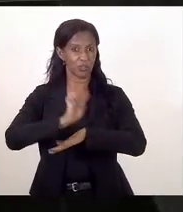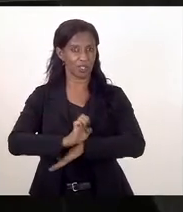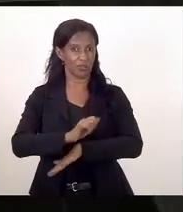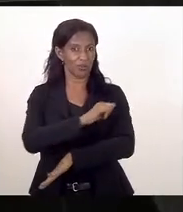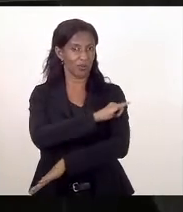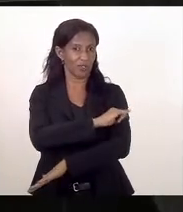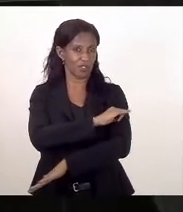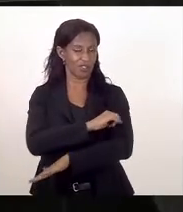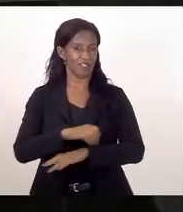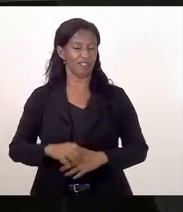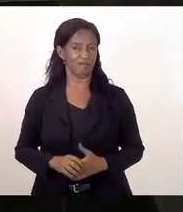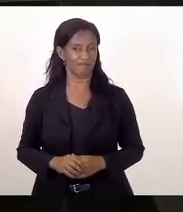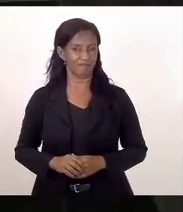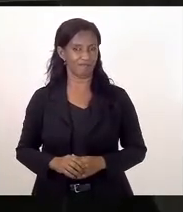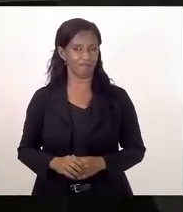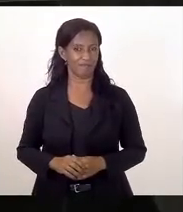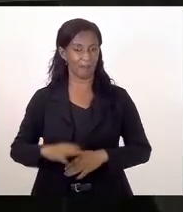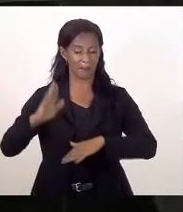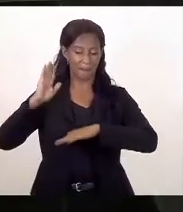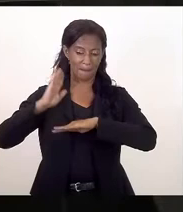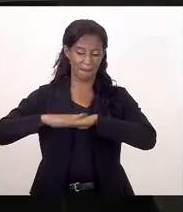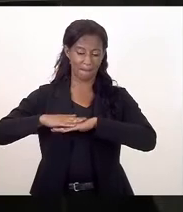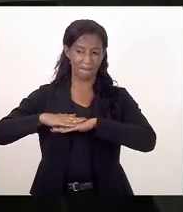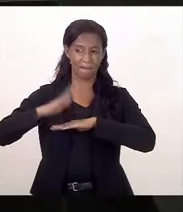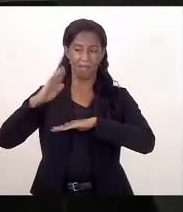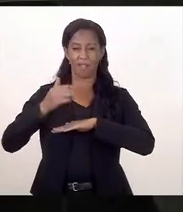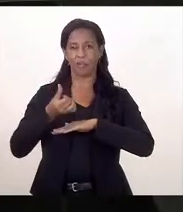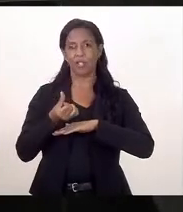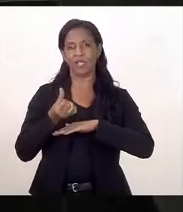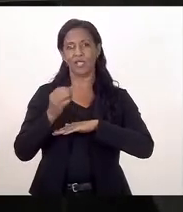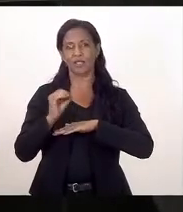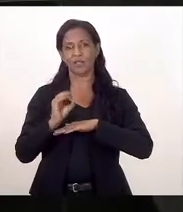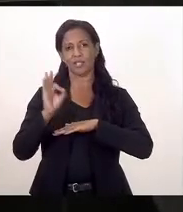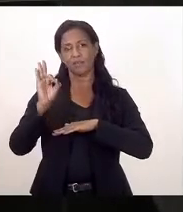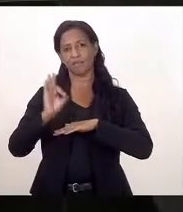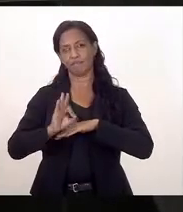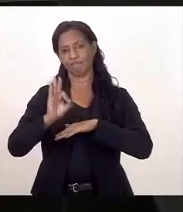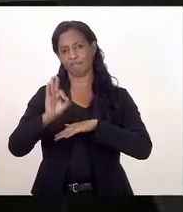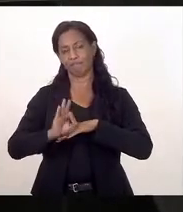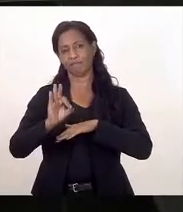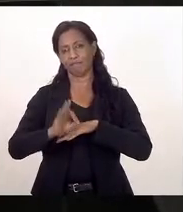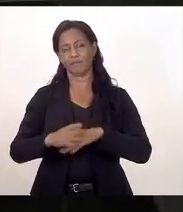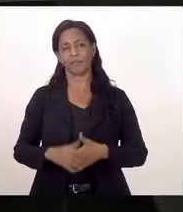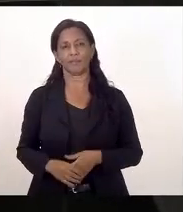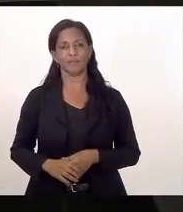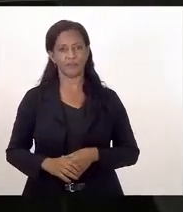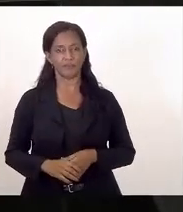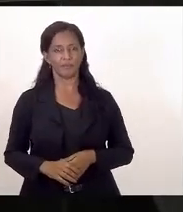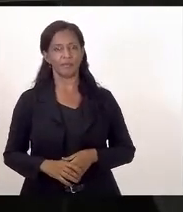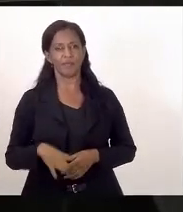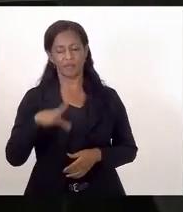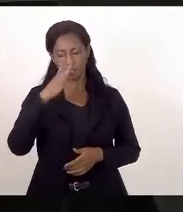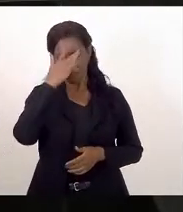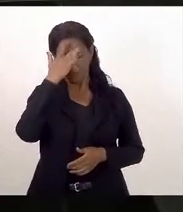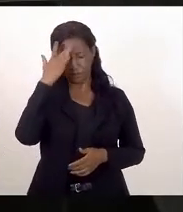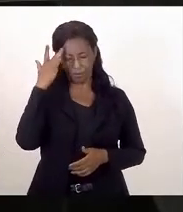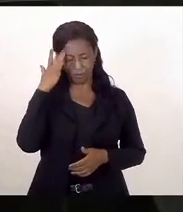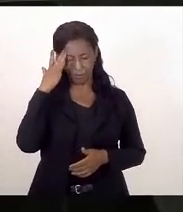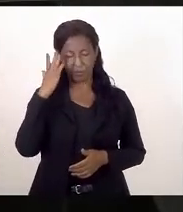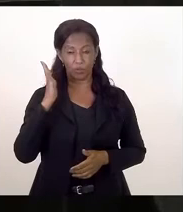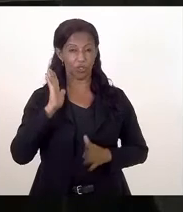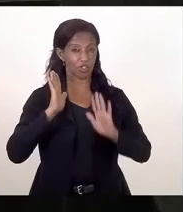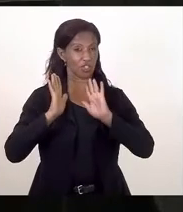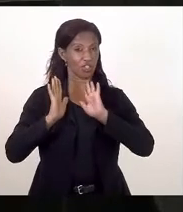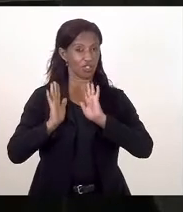em mais de 60% daqueles que estão e já